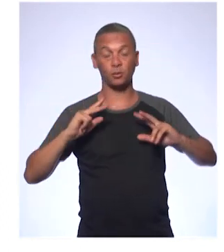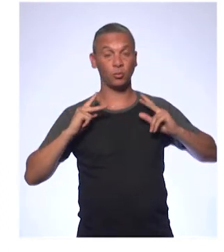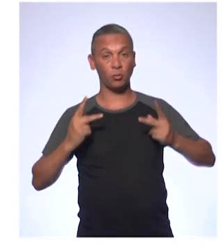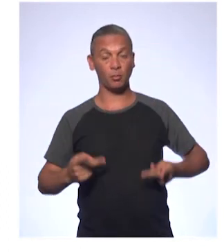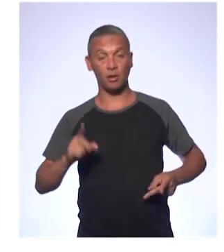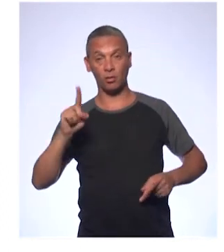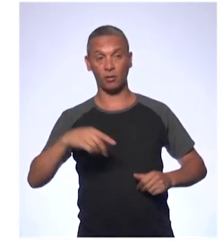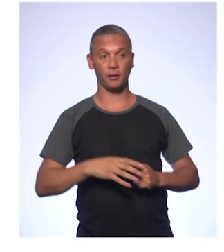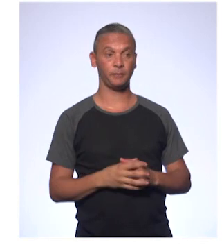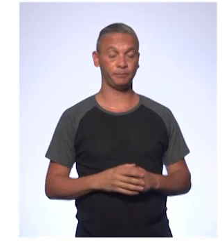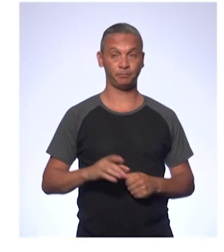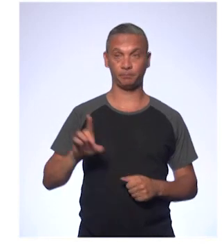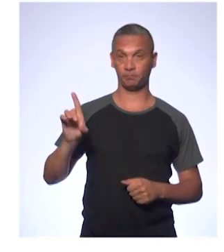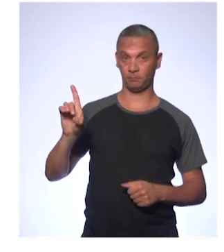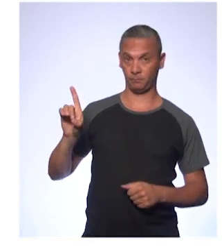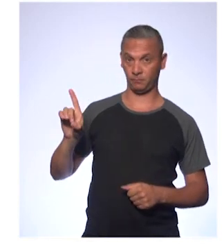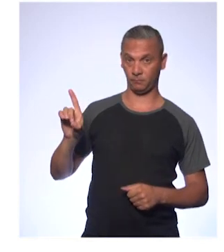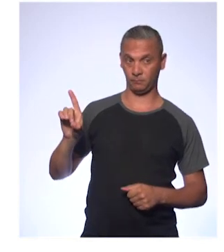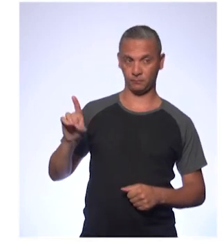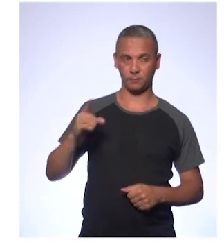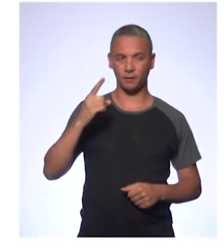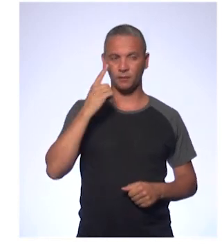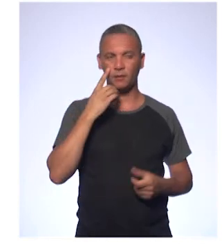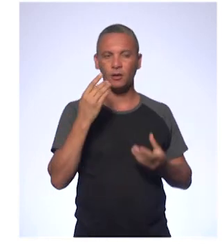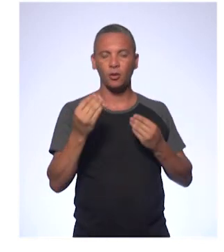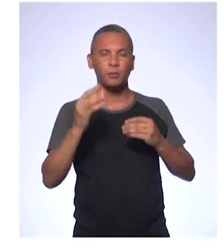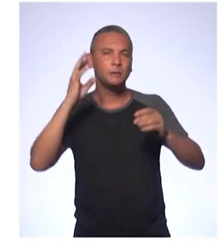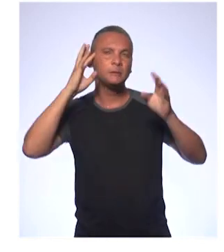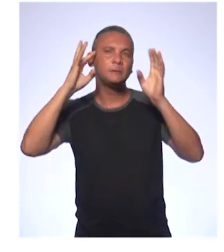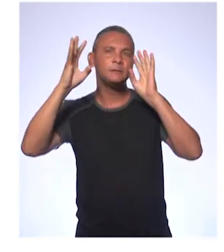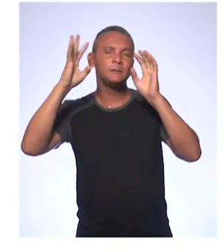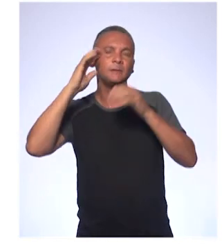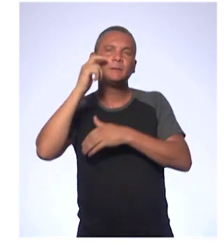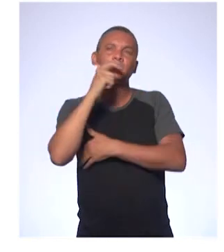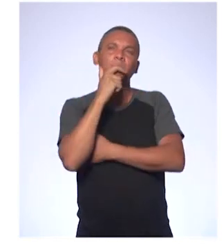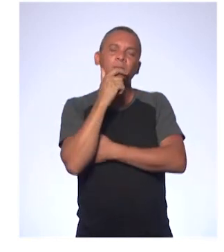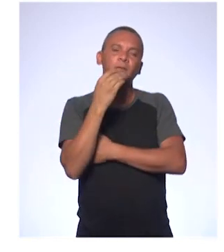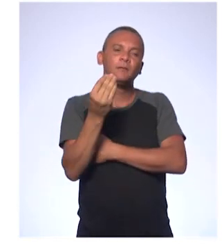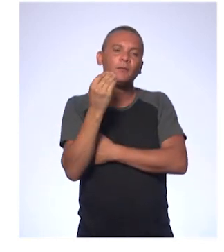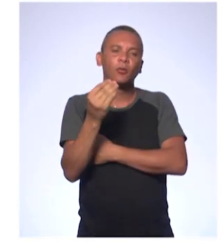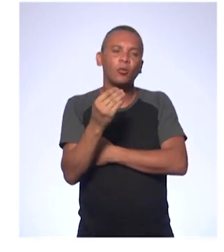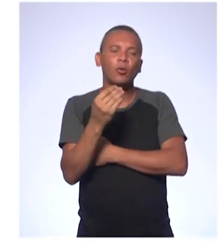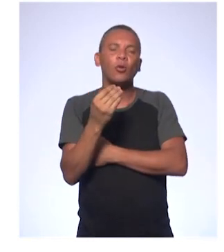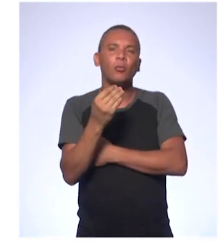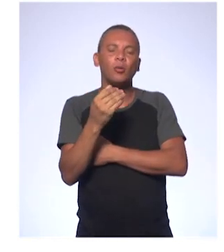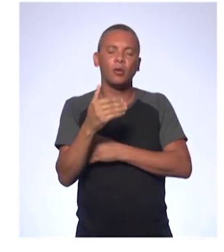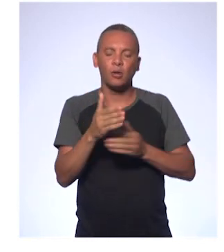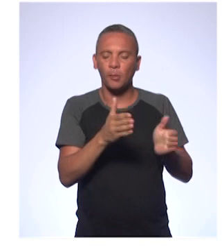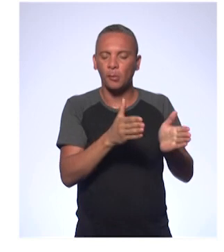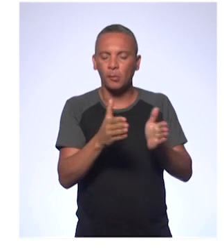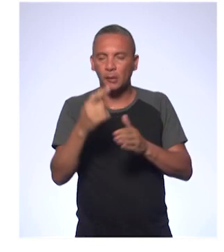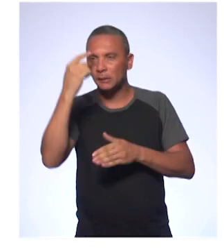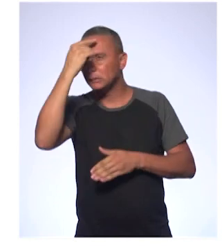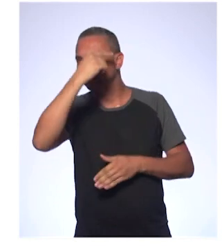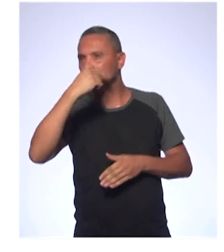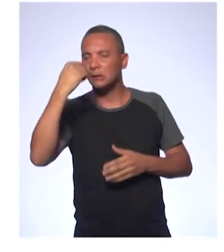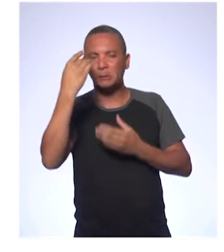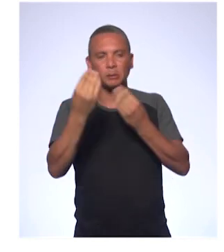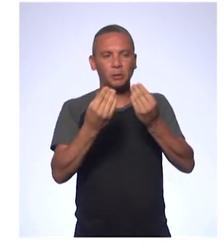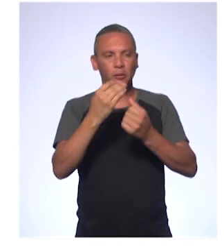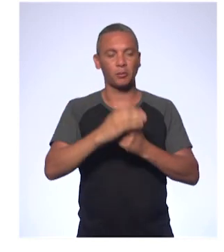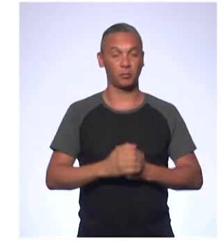humano. D, desafiando o leitor a pensar sobre a efemeridade do